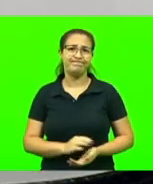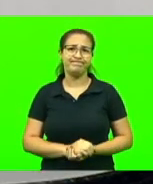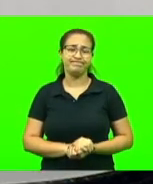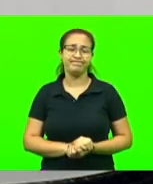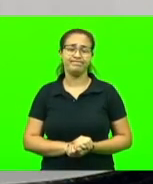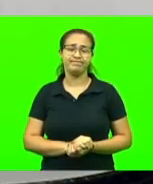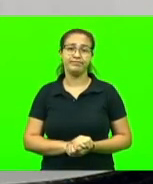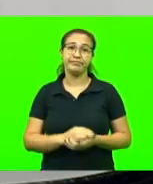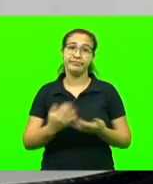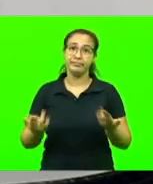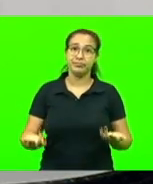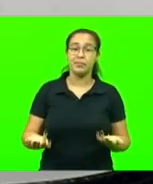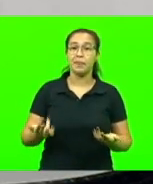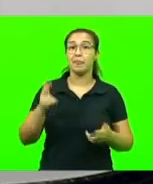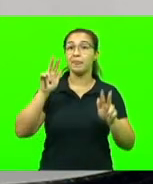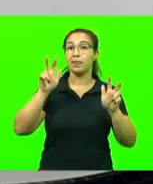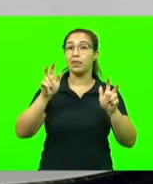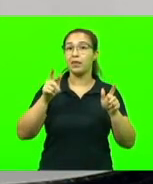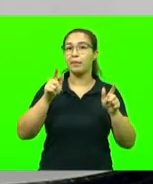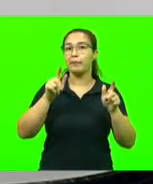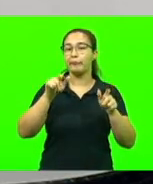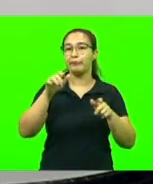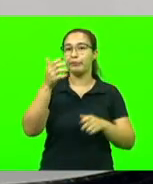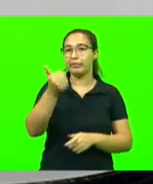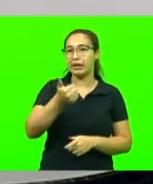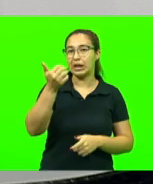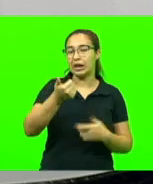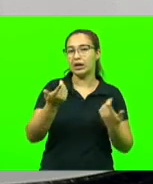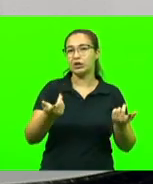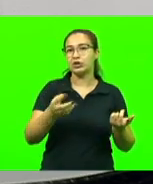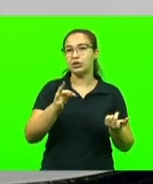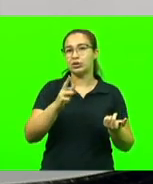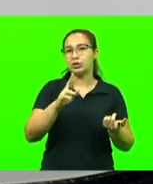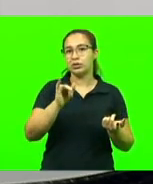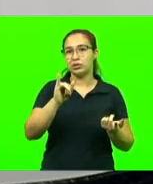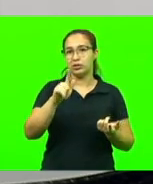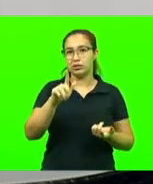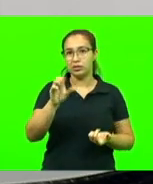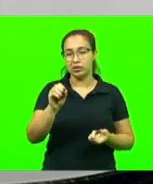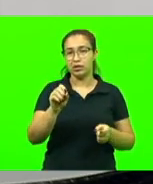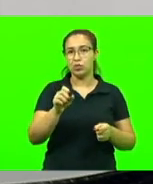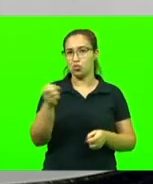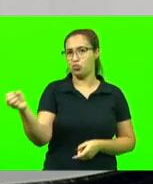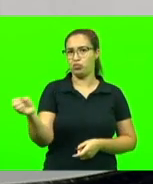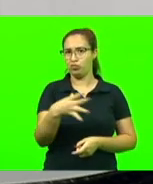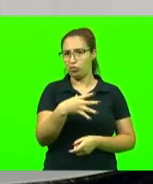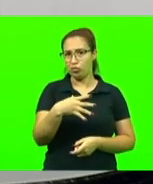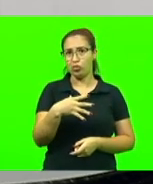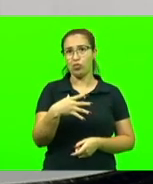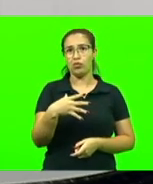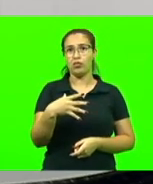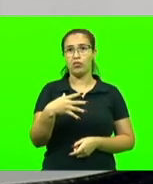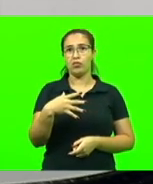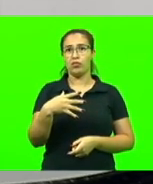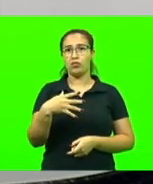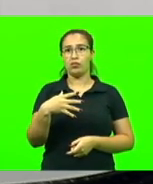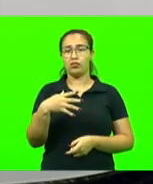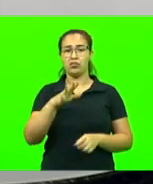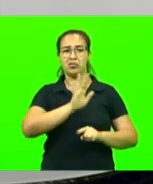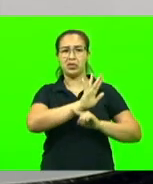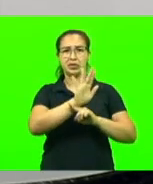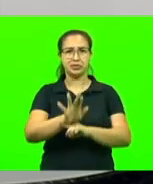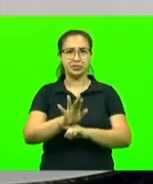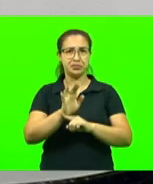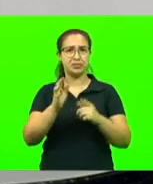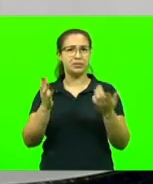isso que eu digo, a questão aqui do leite e do trigo não se trata de instituir um novo benefício, isso precisa ficar claro para a população